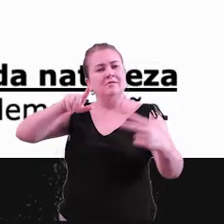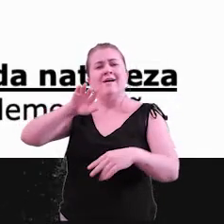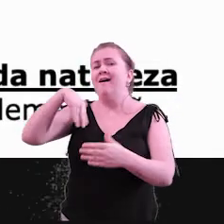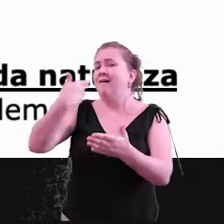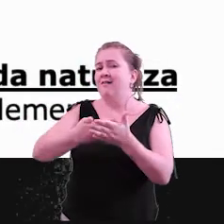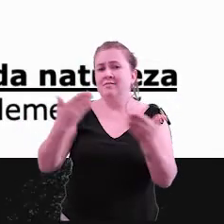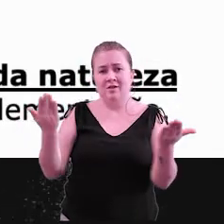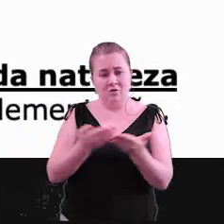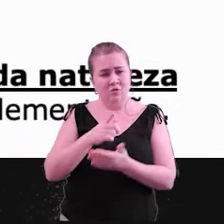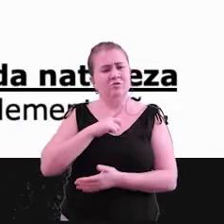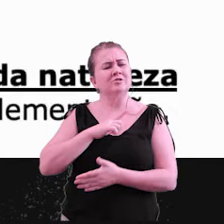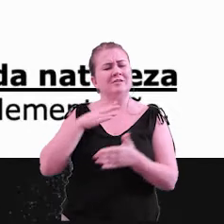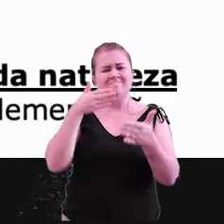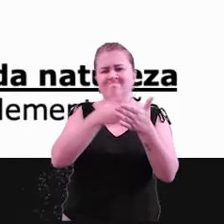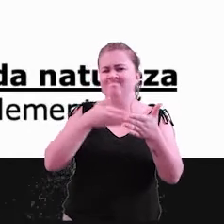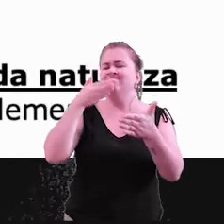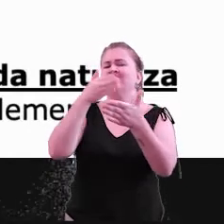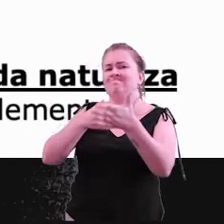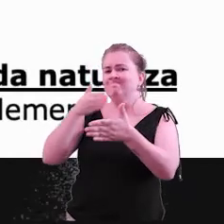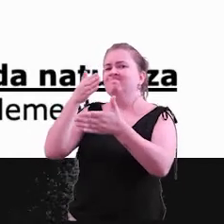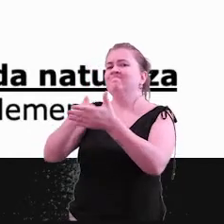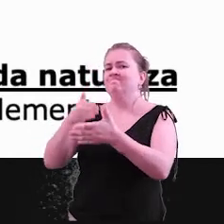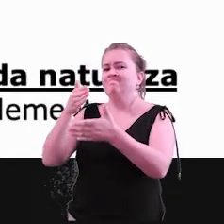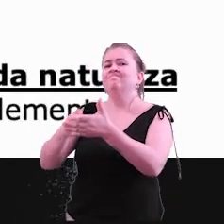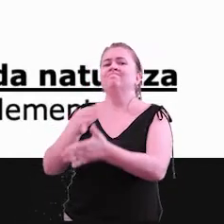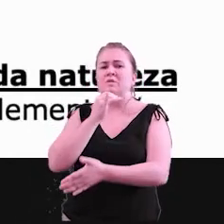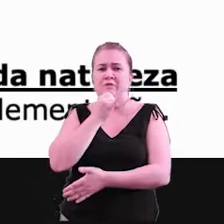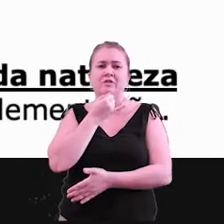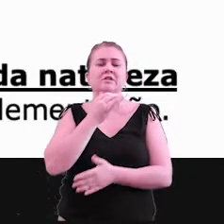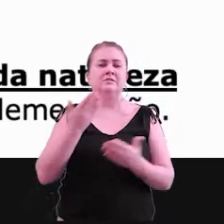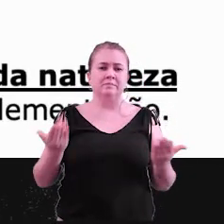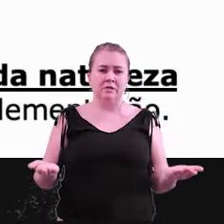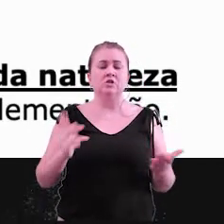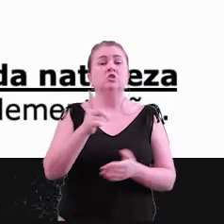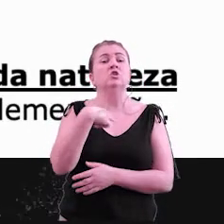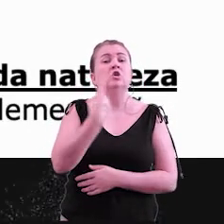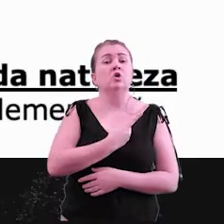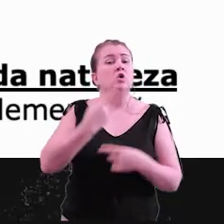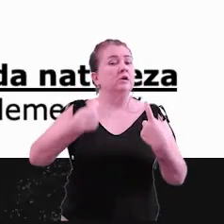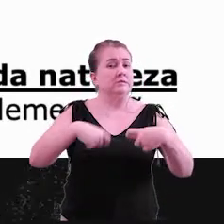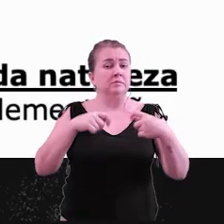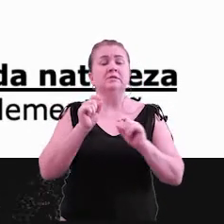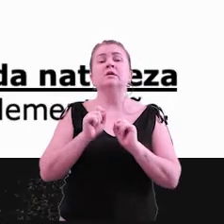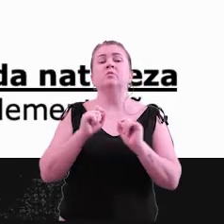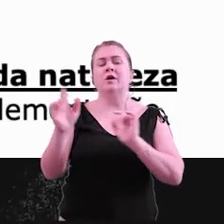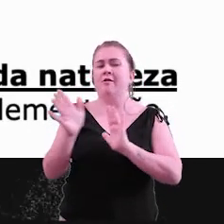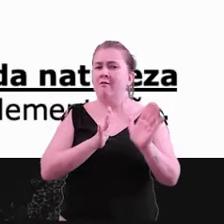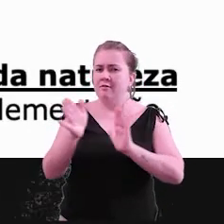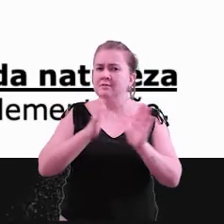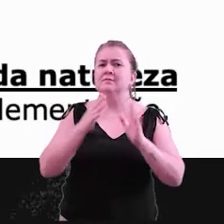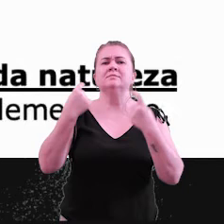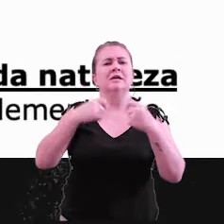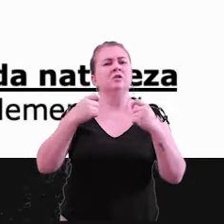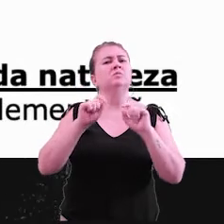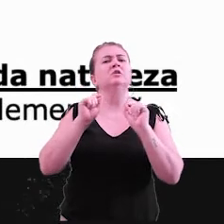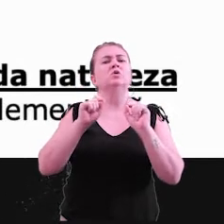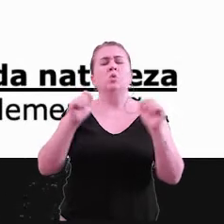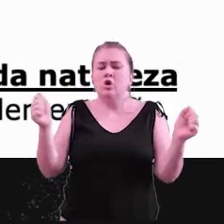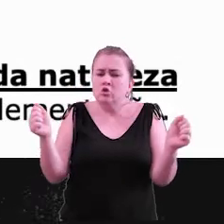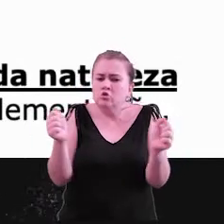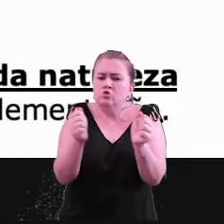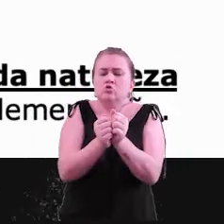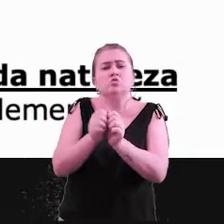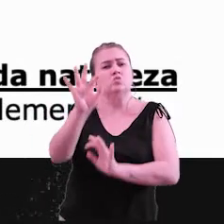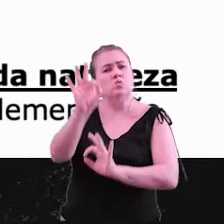barreiras institucionais ainda na implementação desses recursos. A gente precisa que a acessibilidade seja incorporada à missão